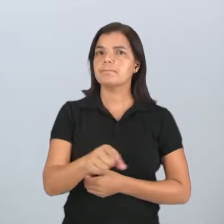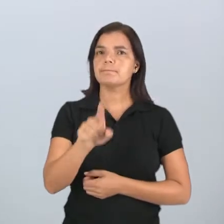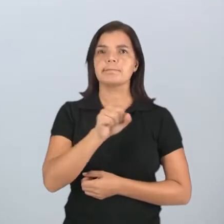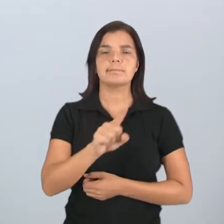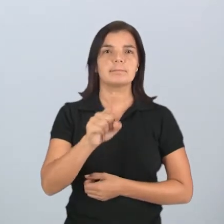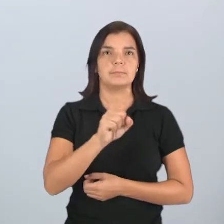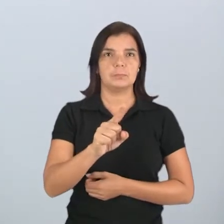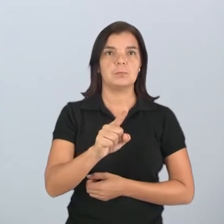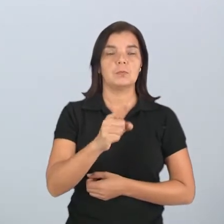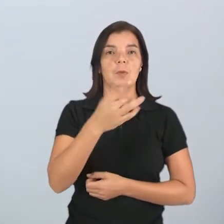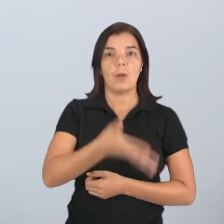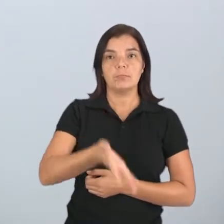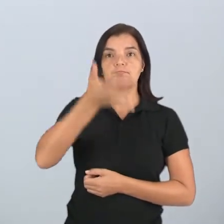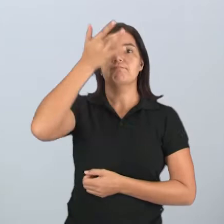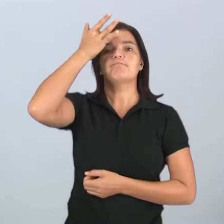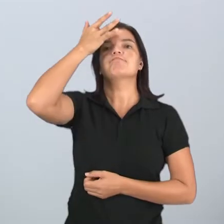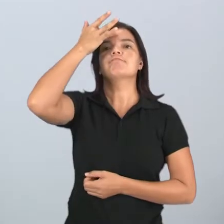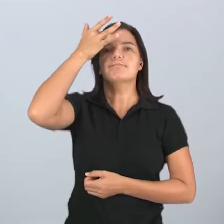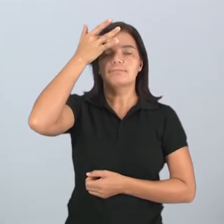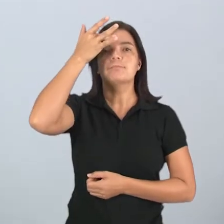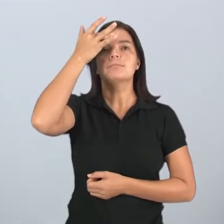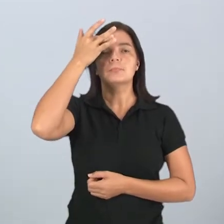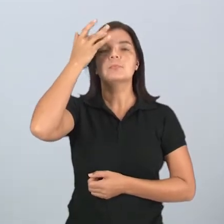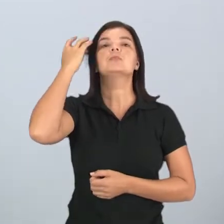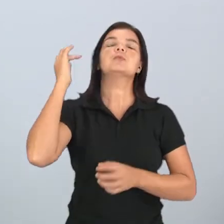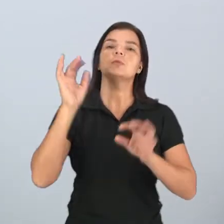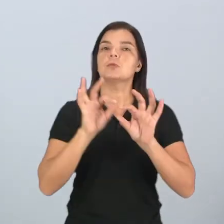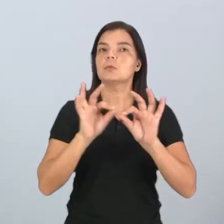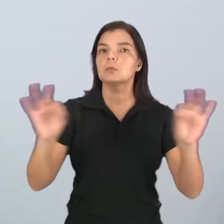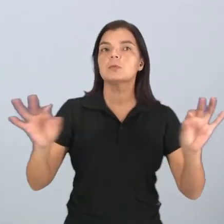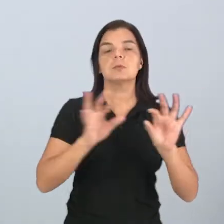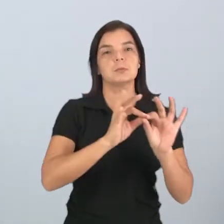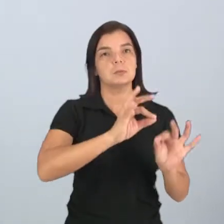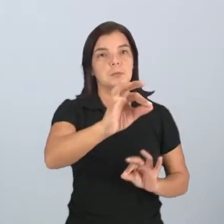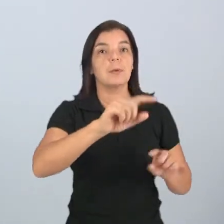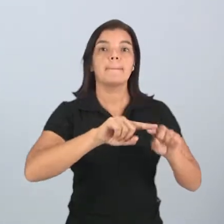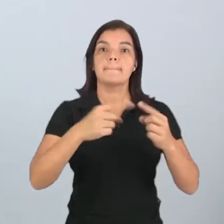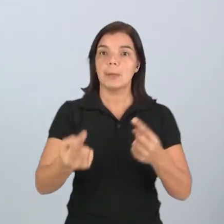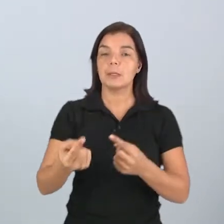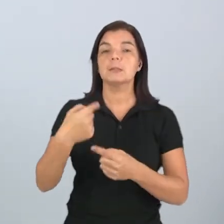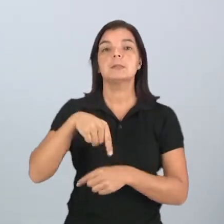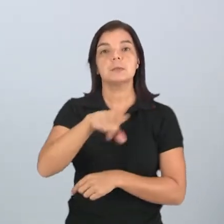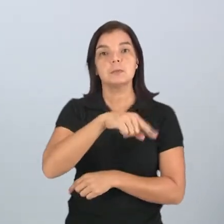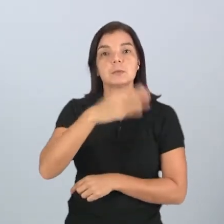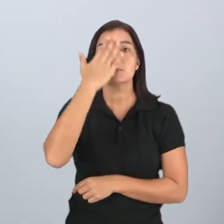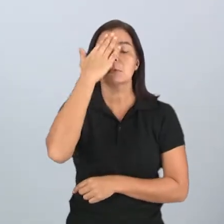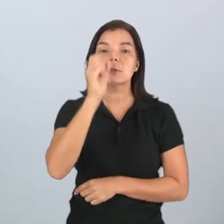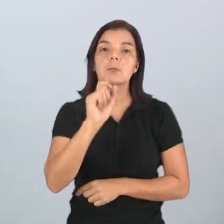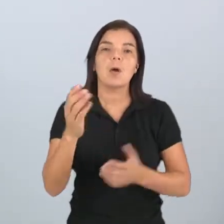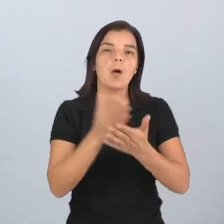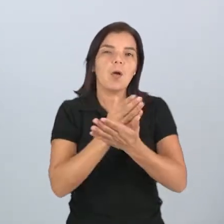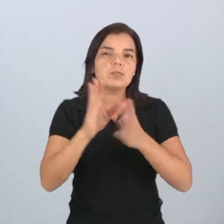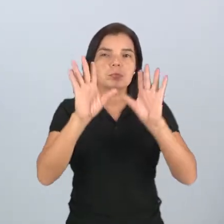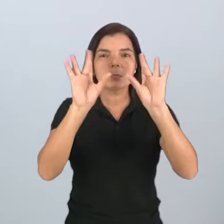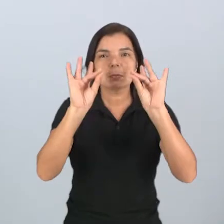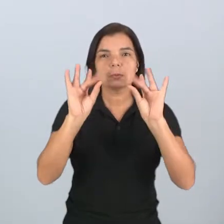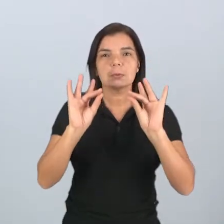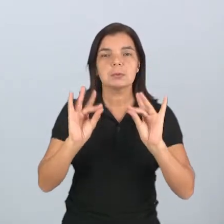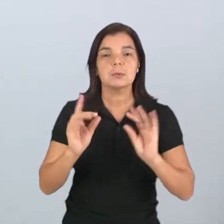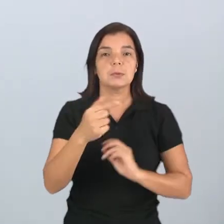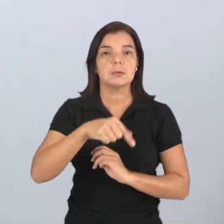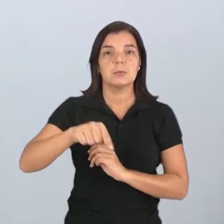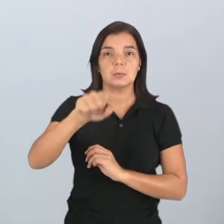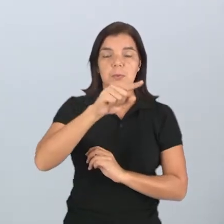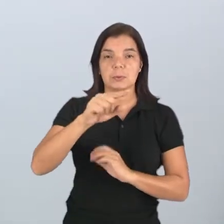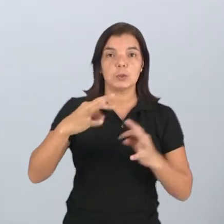precisa decorar, né, essa dimensão da quadra, mas é interessante que vocês saibam alguns detalhes, né, para vocês